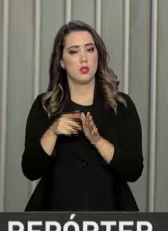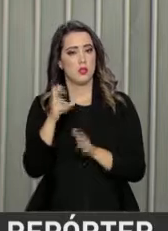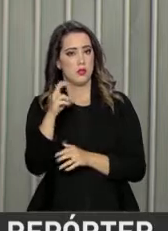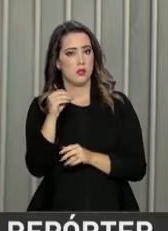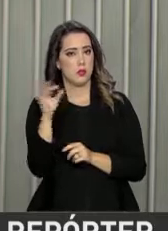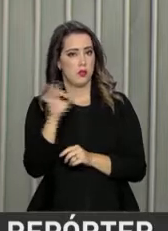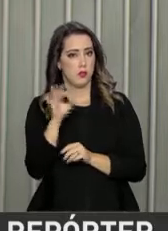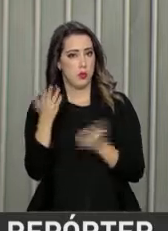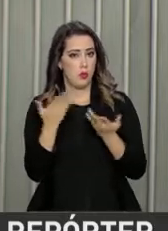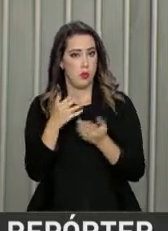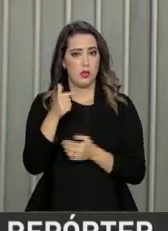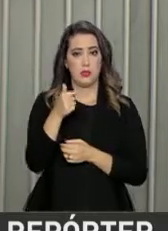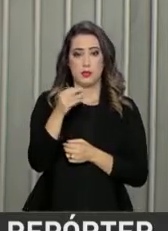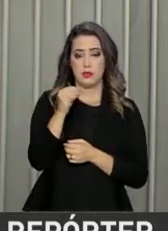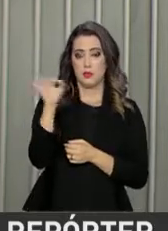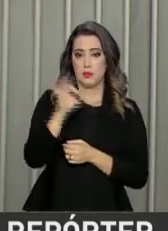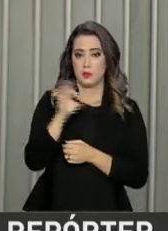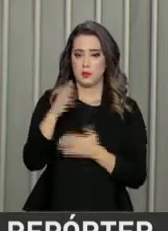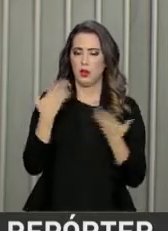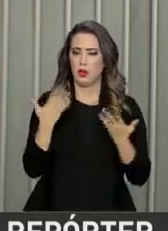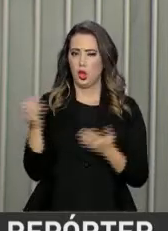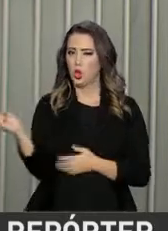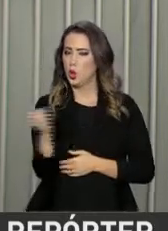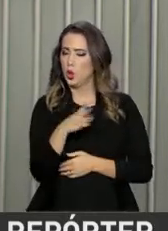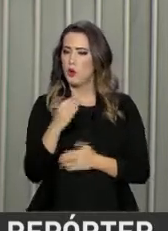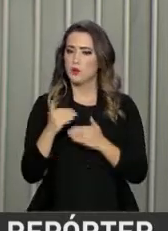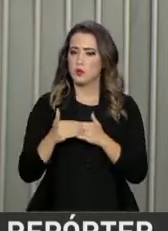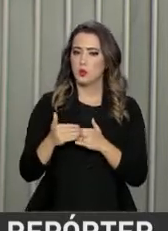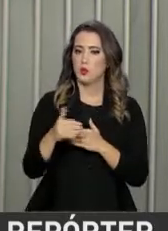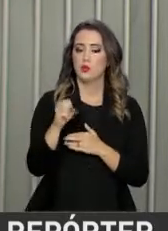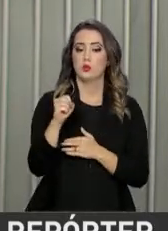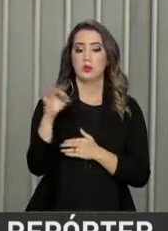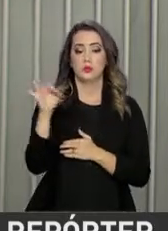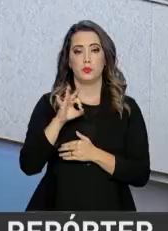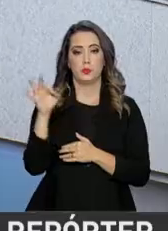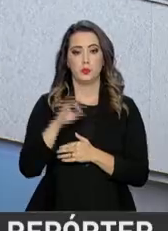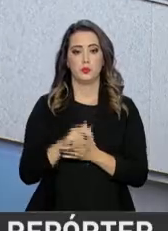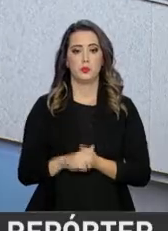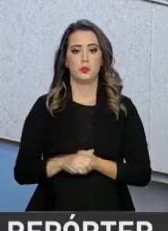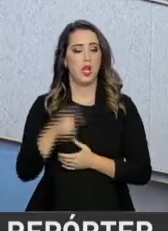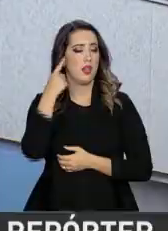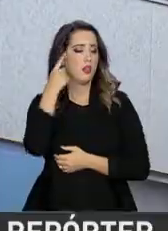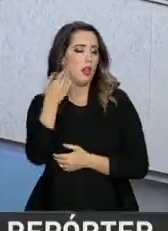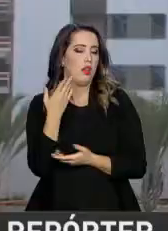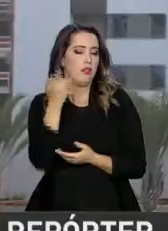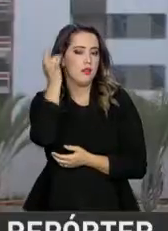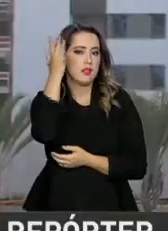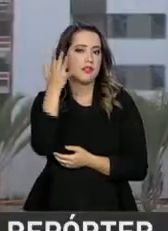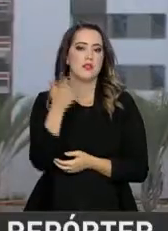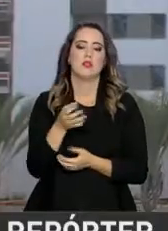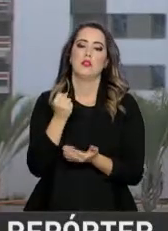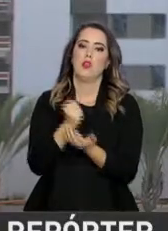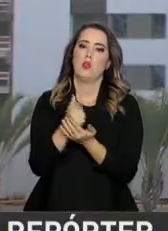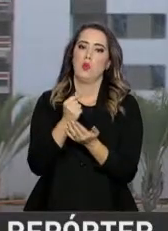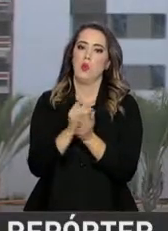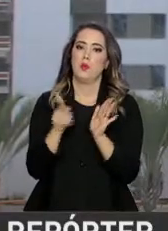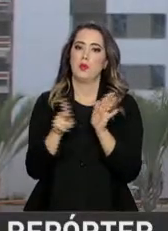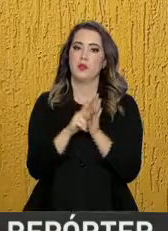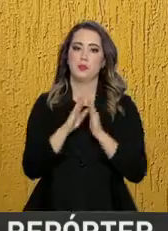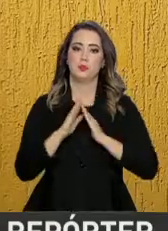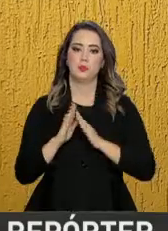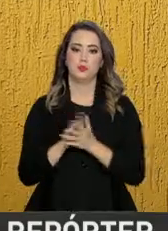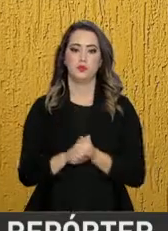cento já no caso de imóveis novos o percentual foi mantido em 80% a idéia é facilitar a compra da casa própria